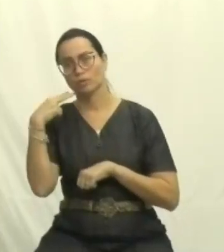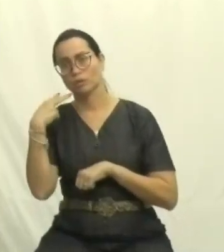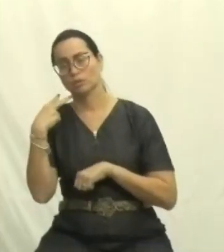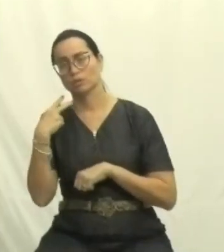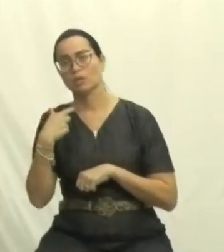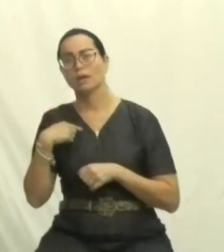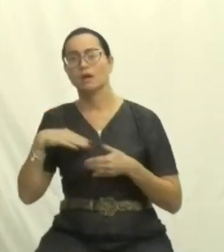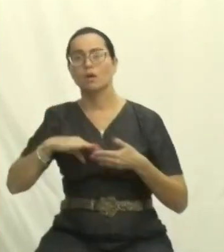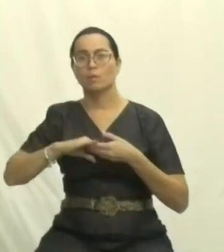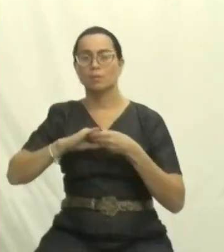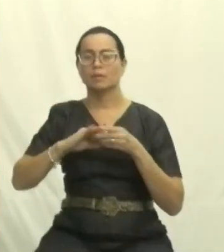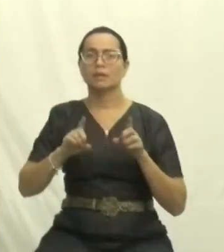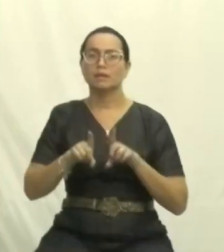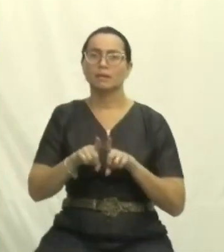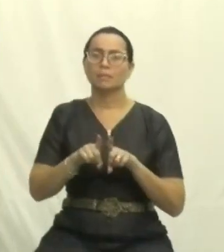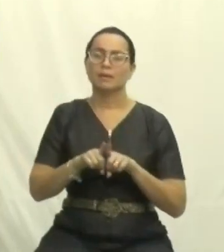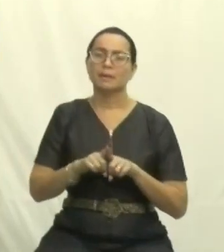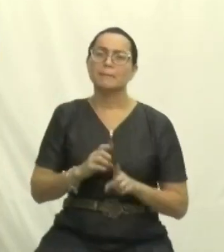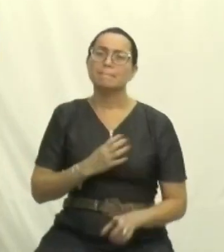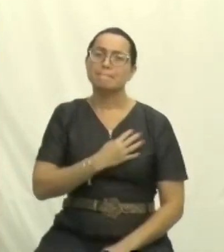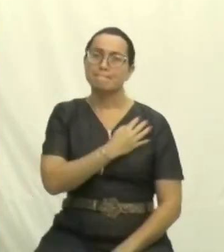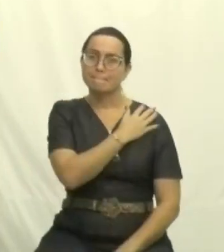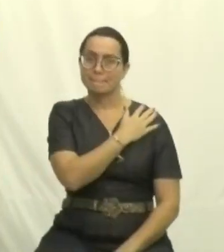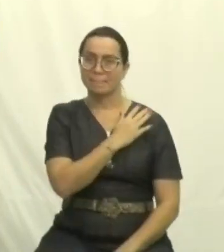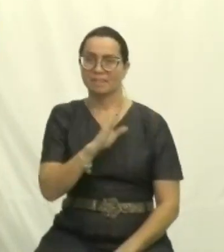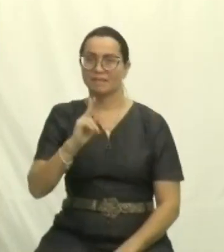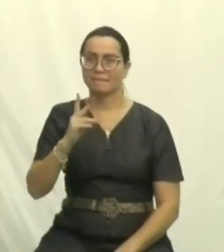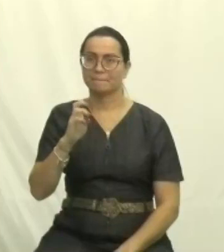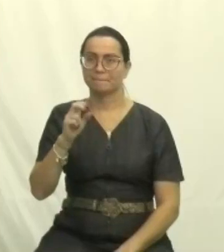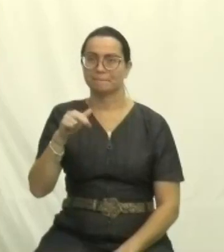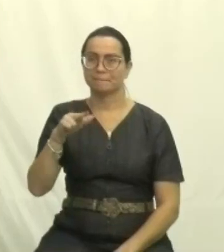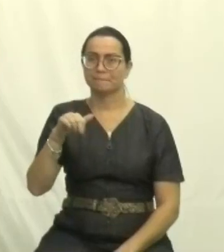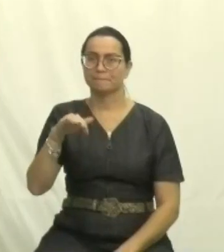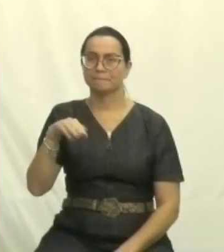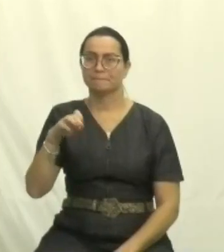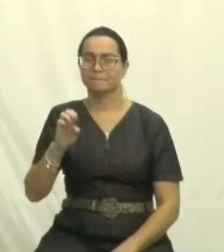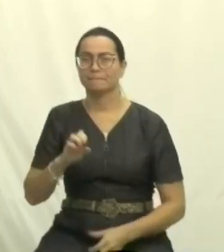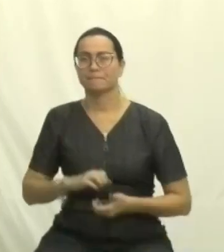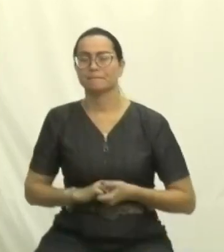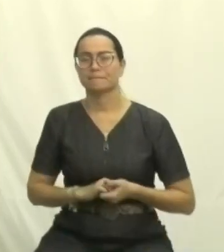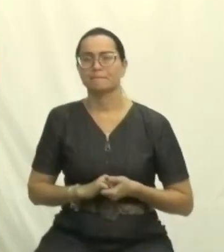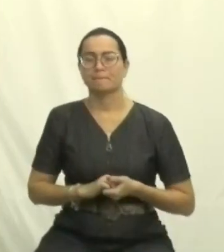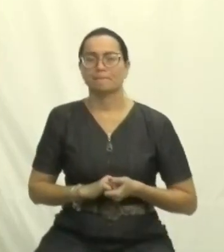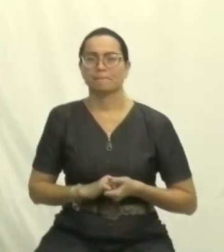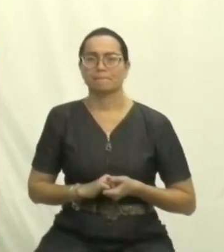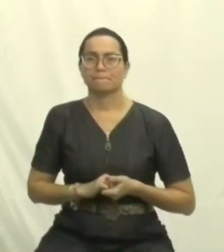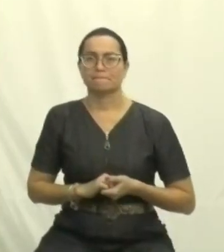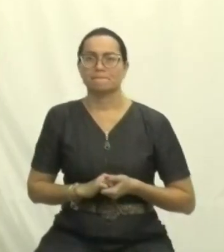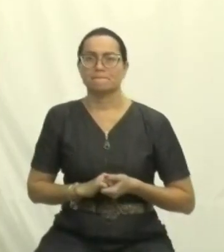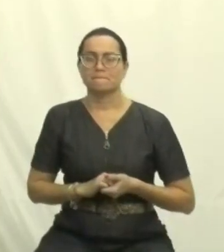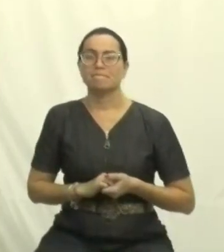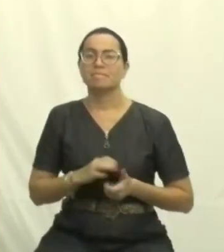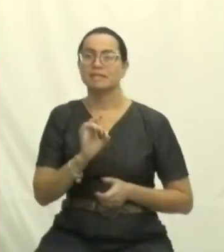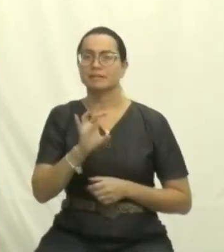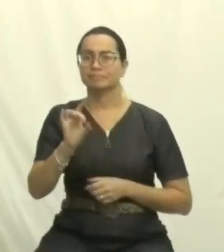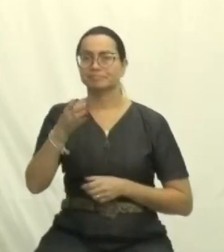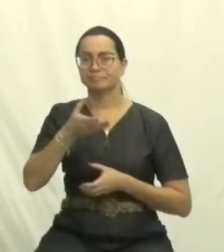cumprimentar aqui também o comandante Henrique, todos os bombeiros aí,